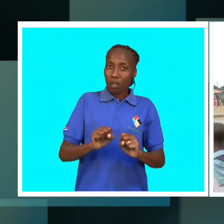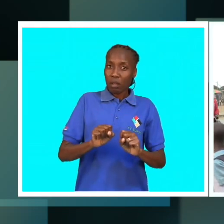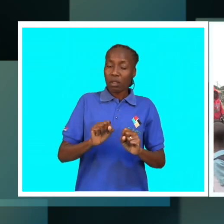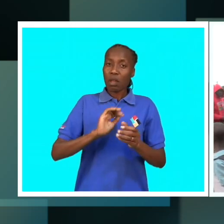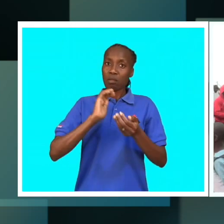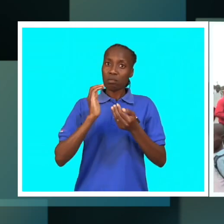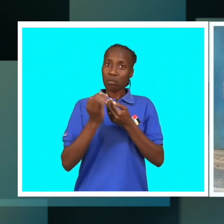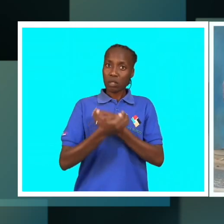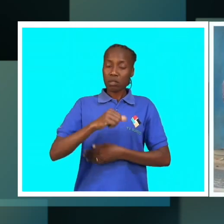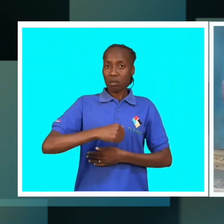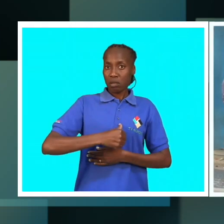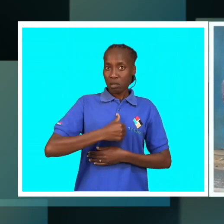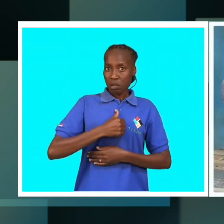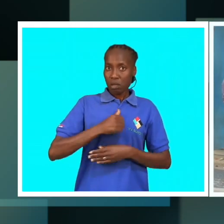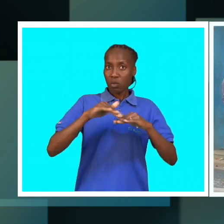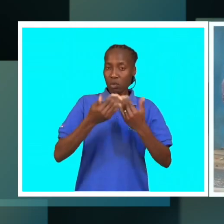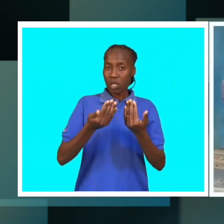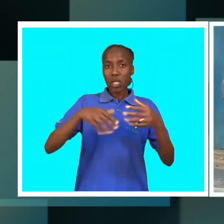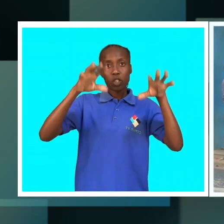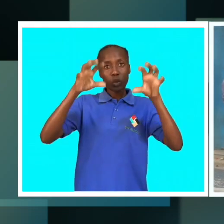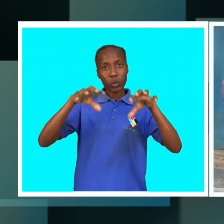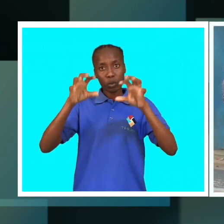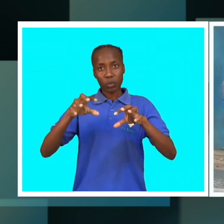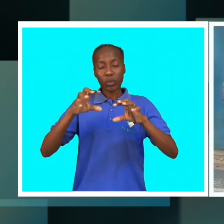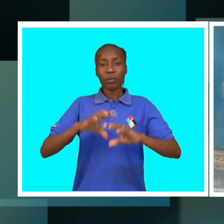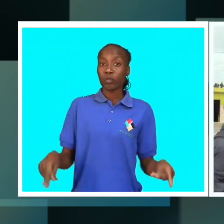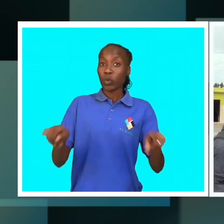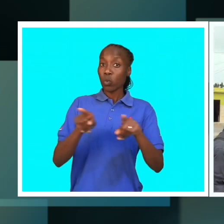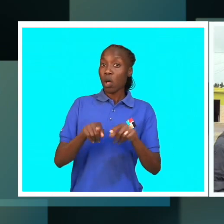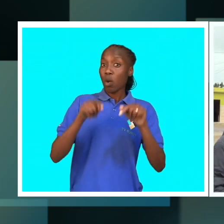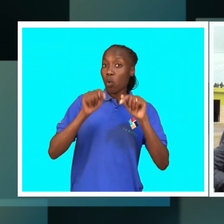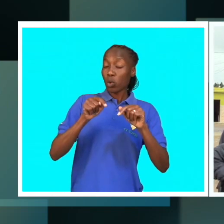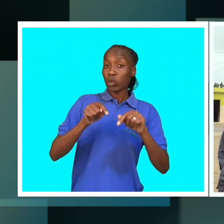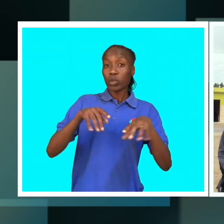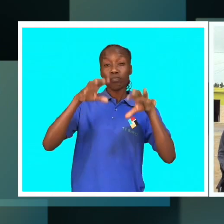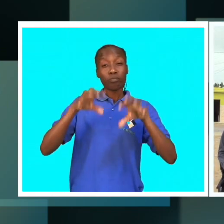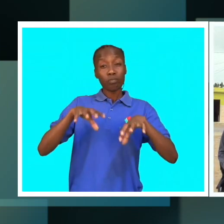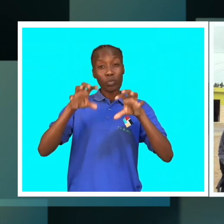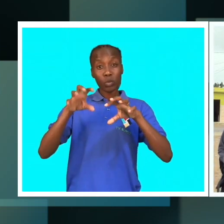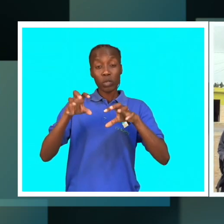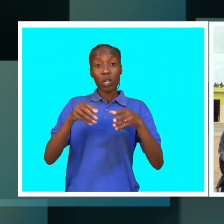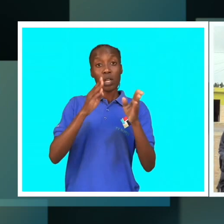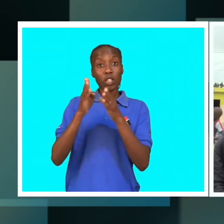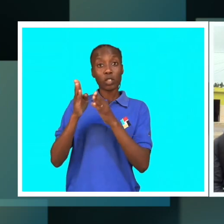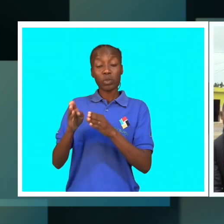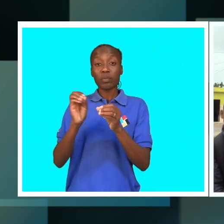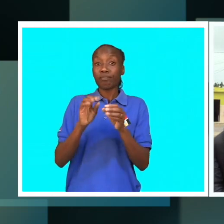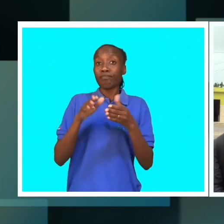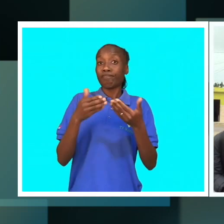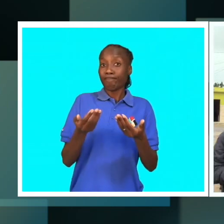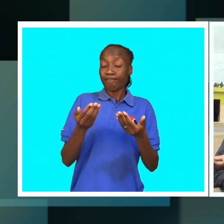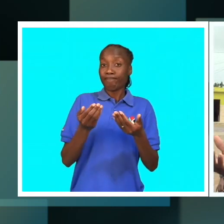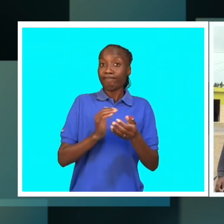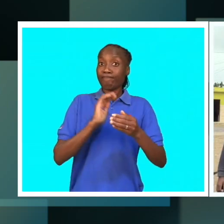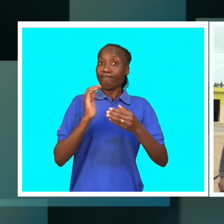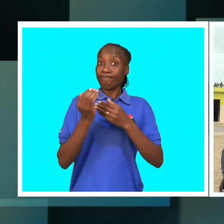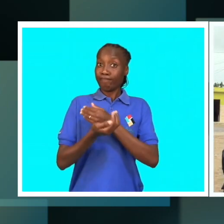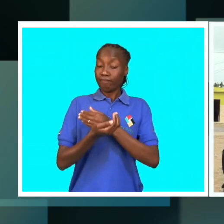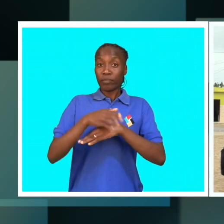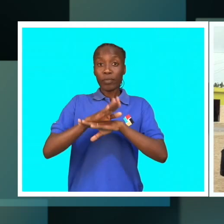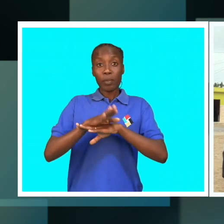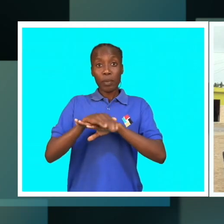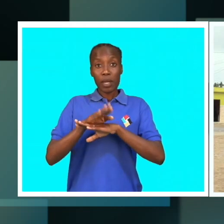proteção, sobretudo em dias de mau tempo. Dia que nem hoje de chuva. As pessoas têm que recorrer a se abrigar